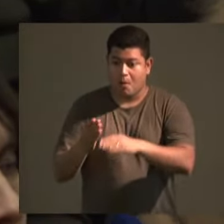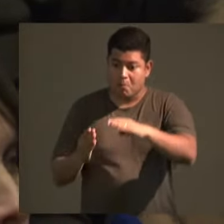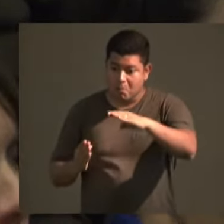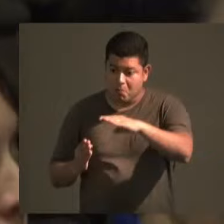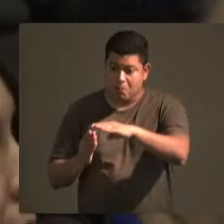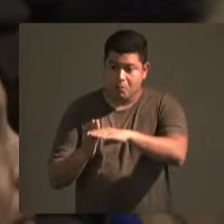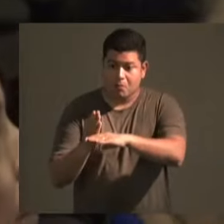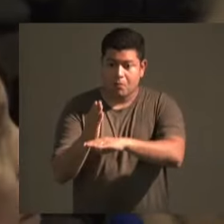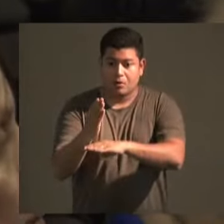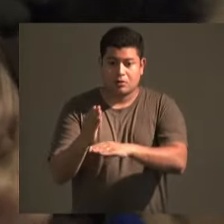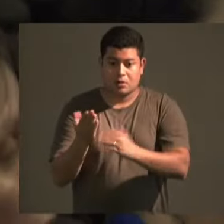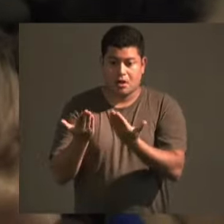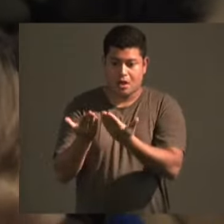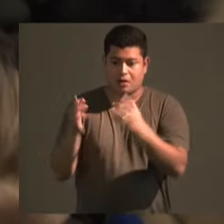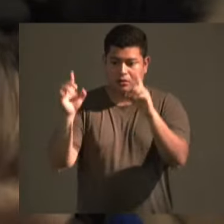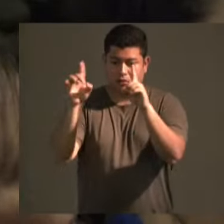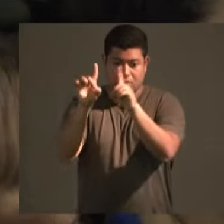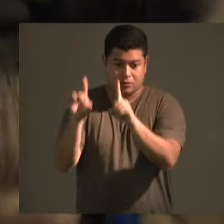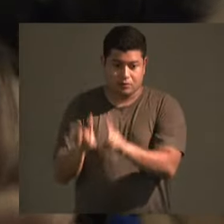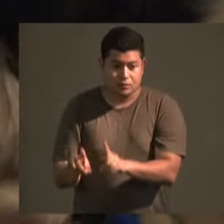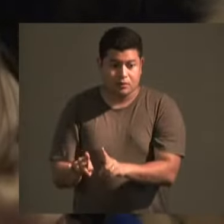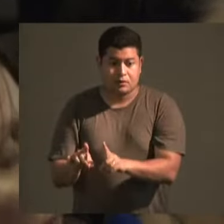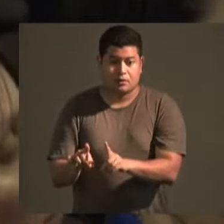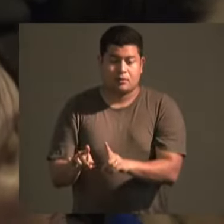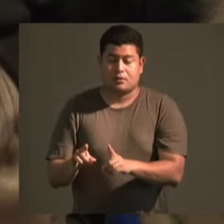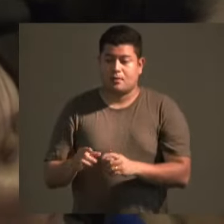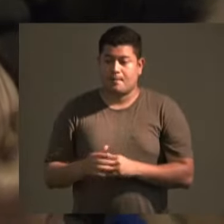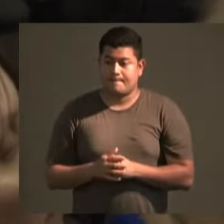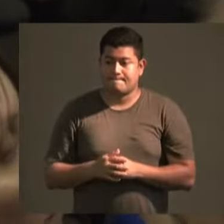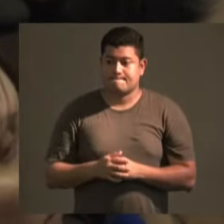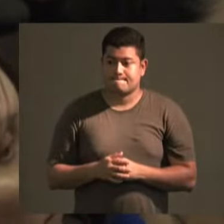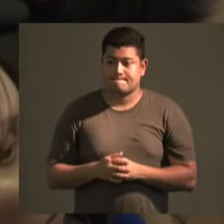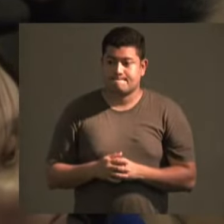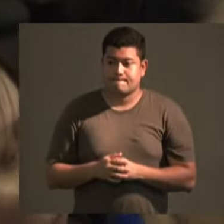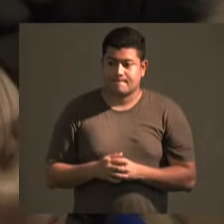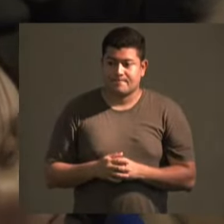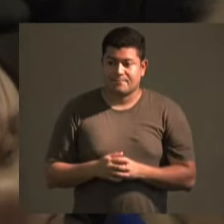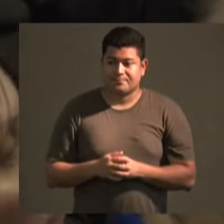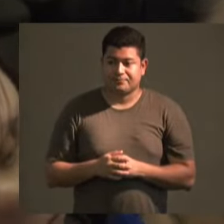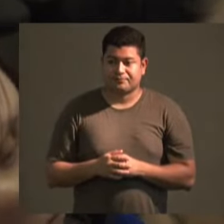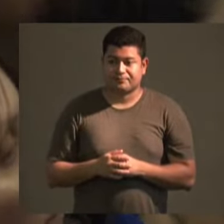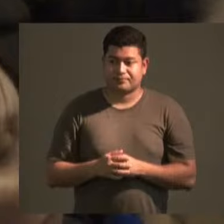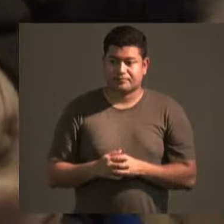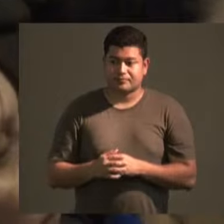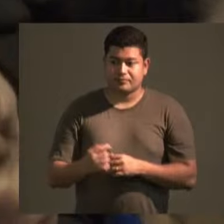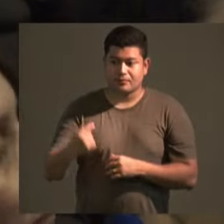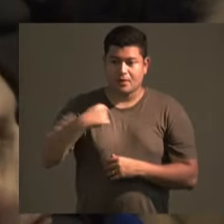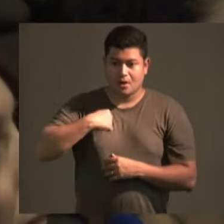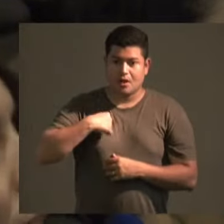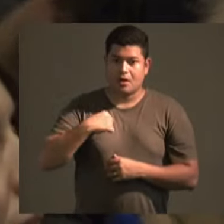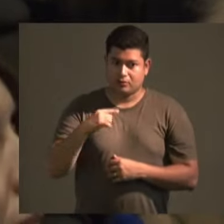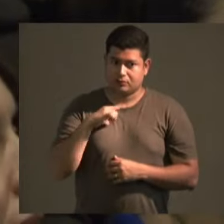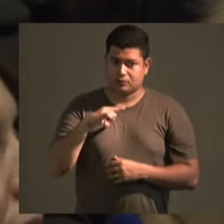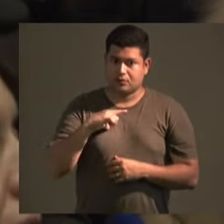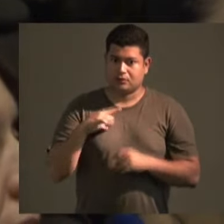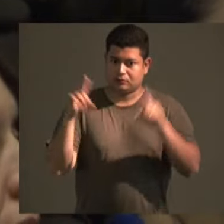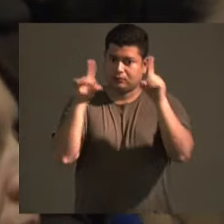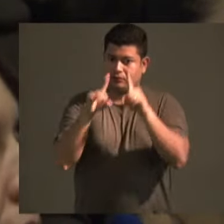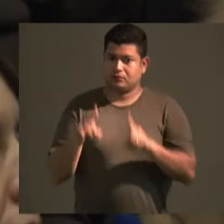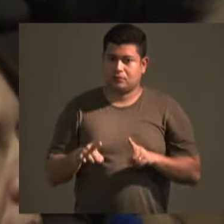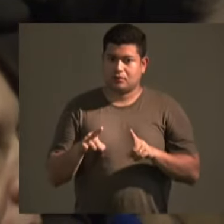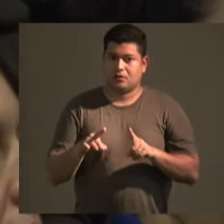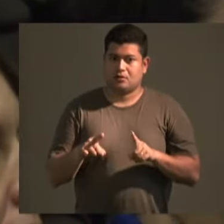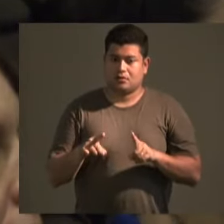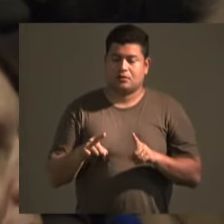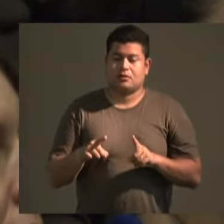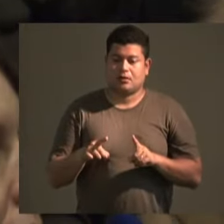a sua questão, né? Que a sua deficiência ela nunca vai conseguir deixar dentro do guarda-roupa de casa. Né? Mas eu falo por mim, eu sou uma pessoa com deficiência, tá, gente? Eu não estou sendo